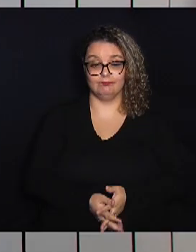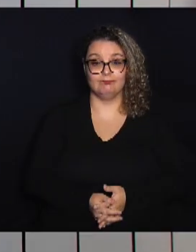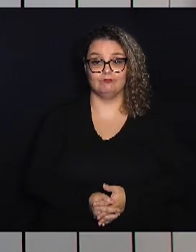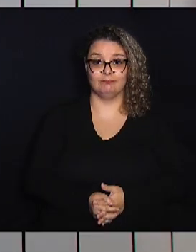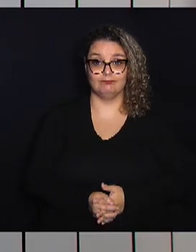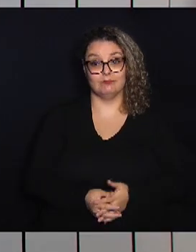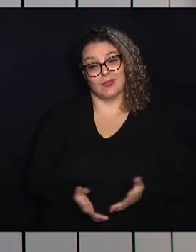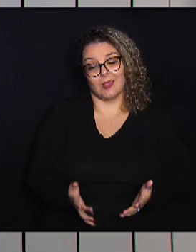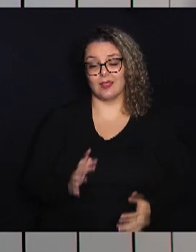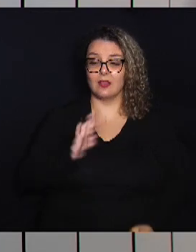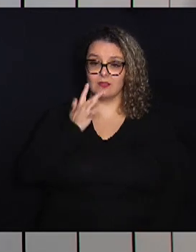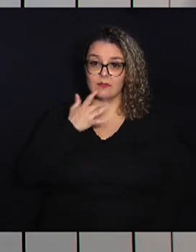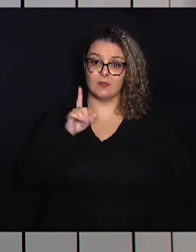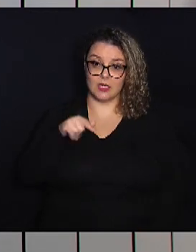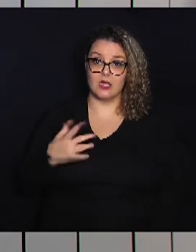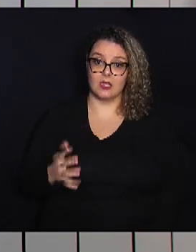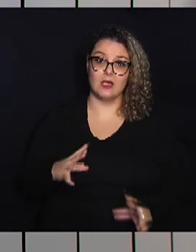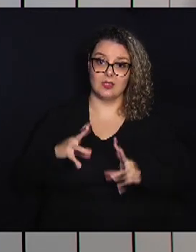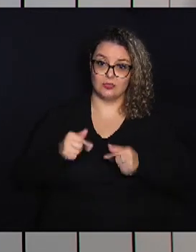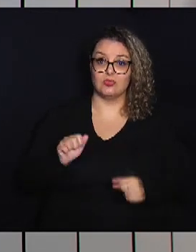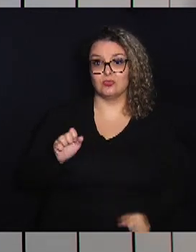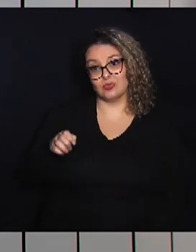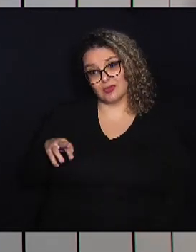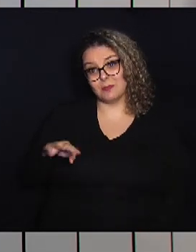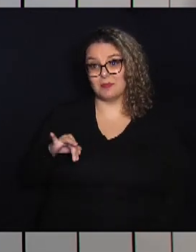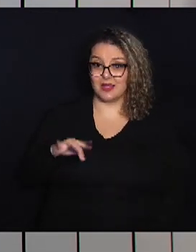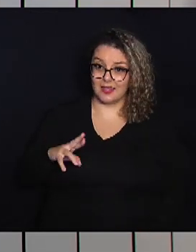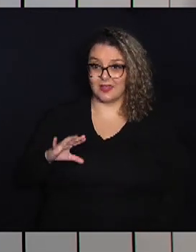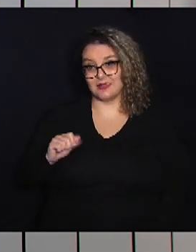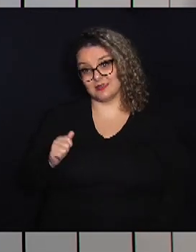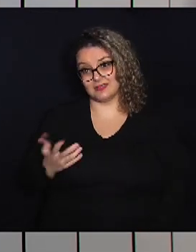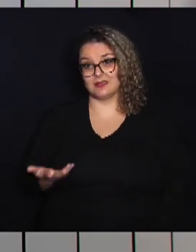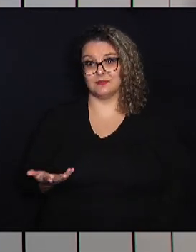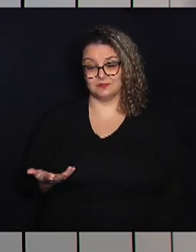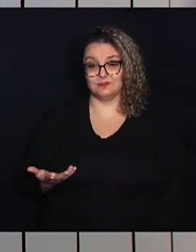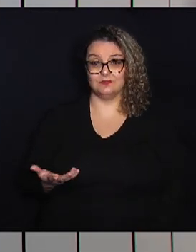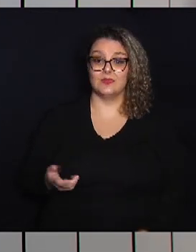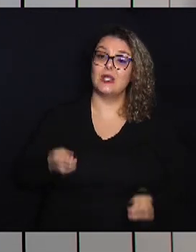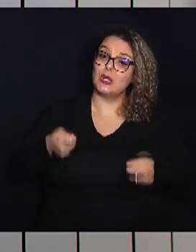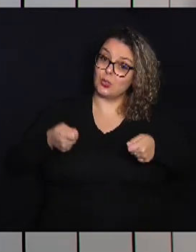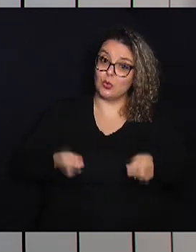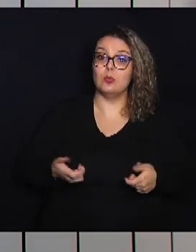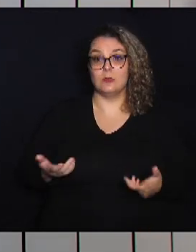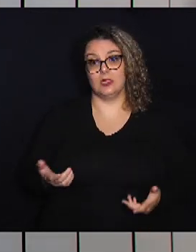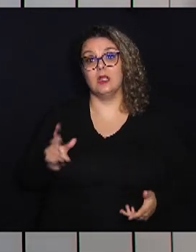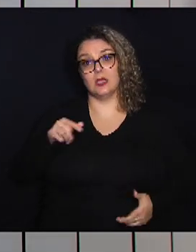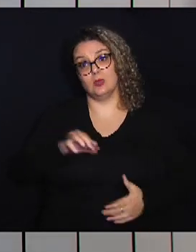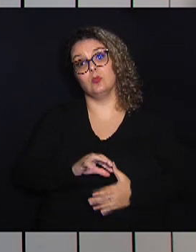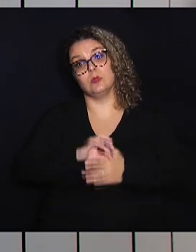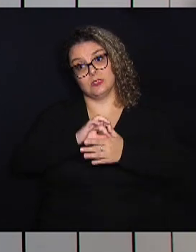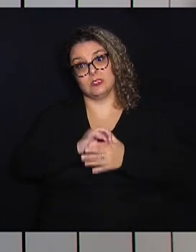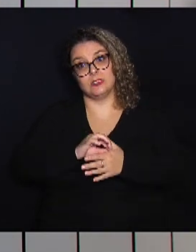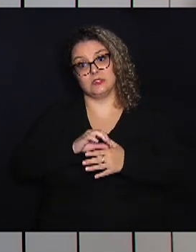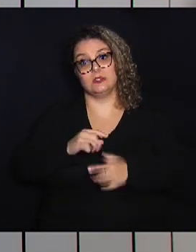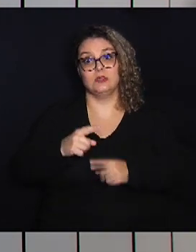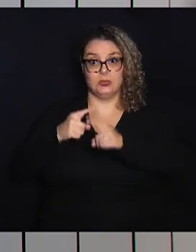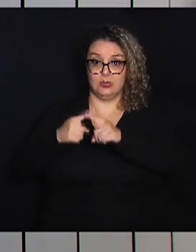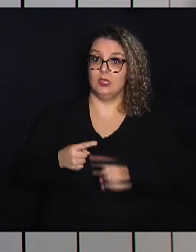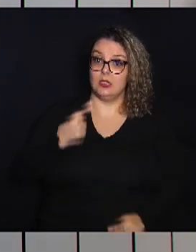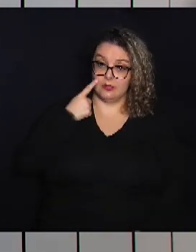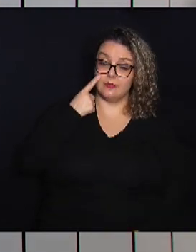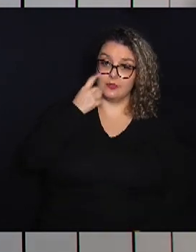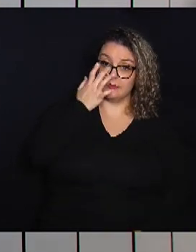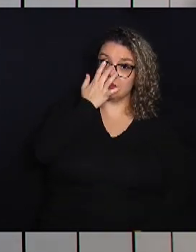O favoritismo era todo do América, de fato se concretizou, é o líder da competição, vimos aí, né, logo